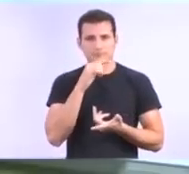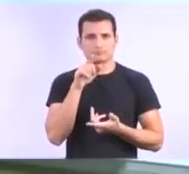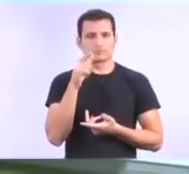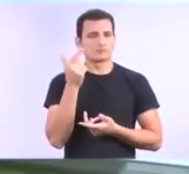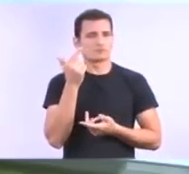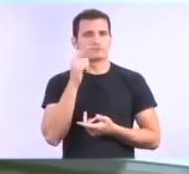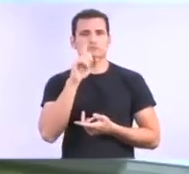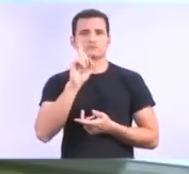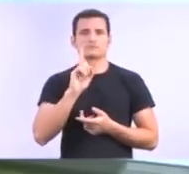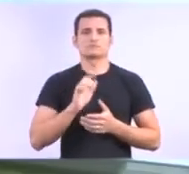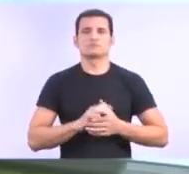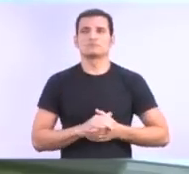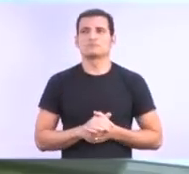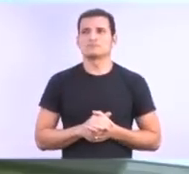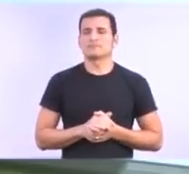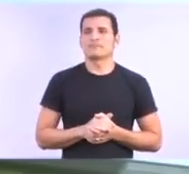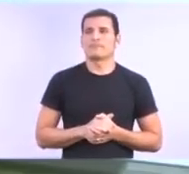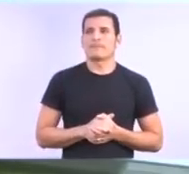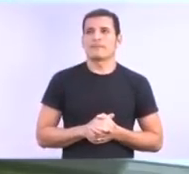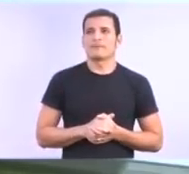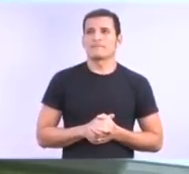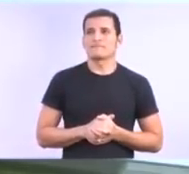conseguir executar o programa.